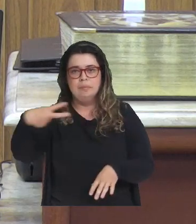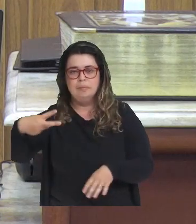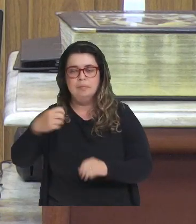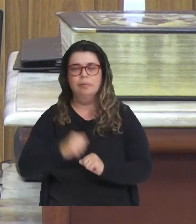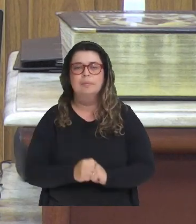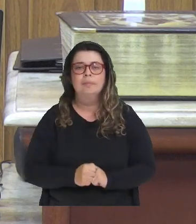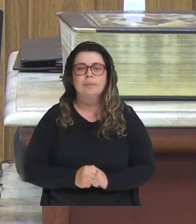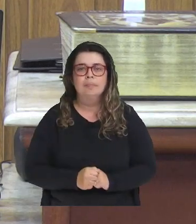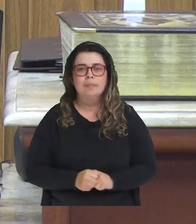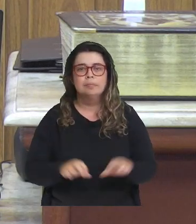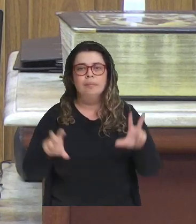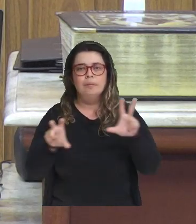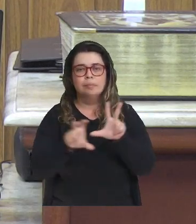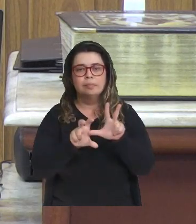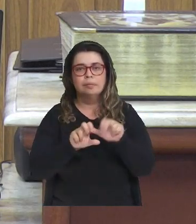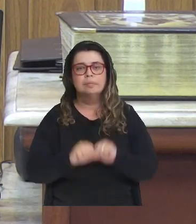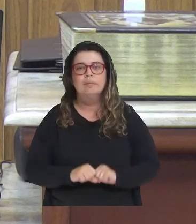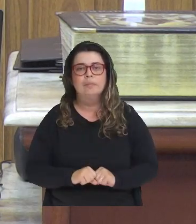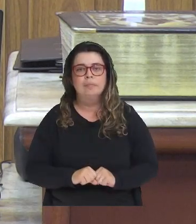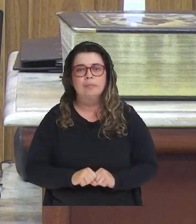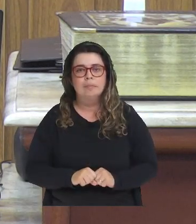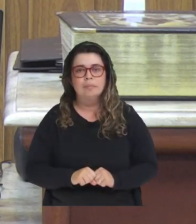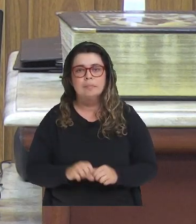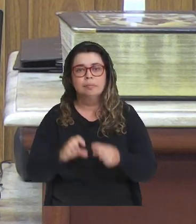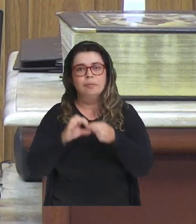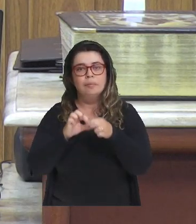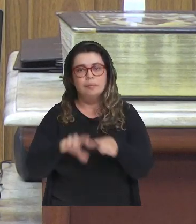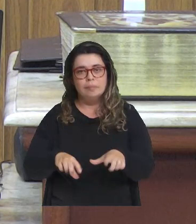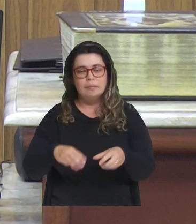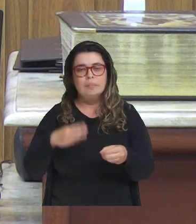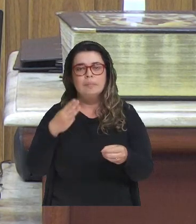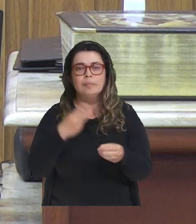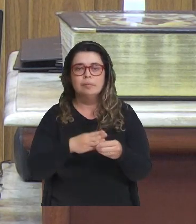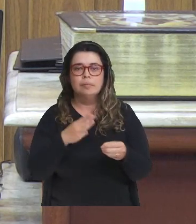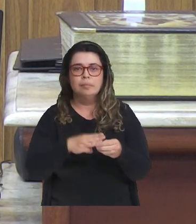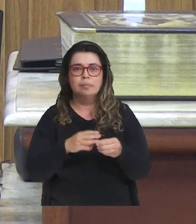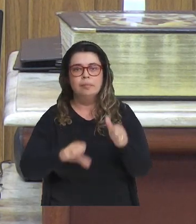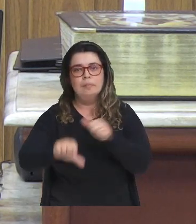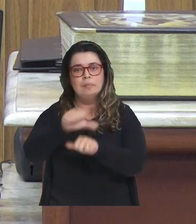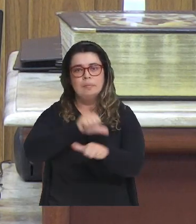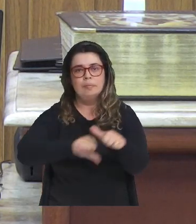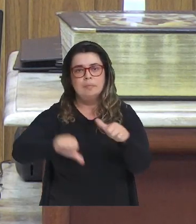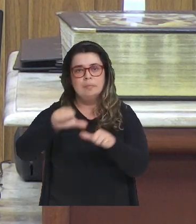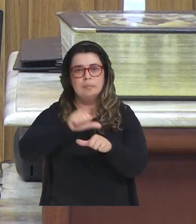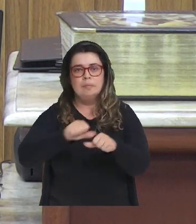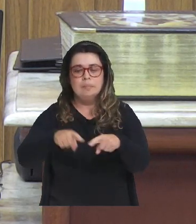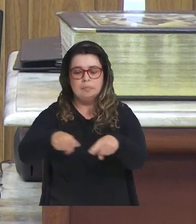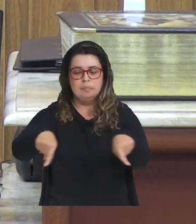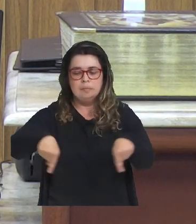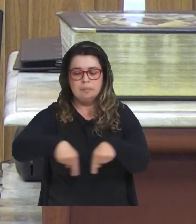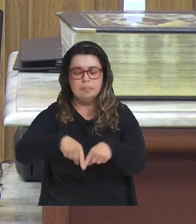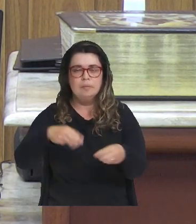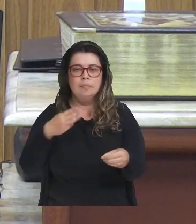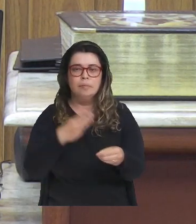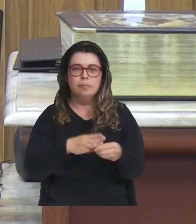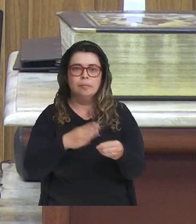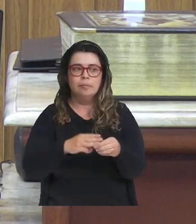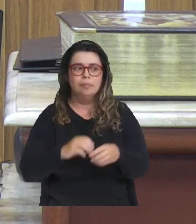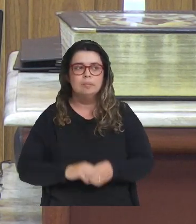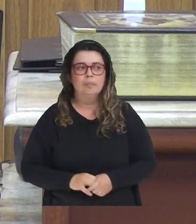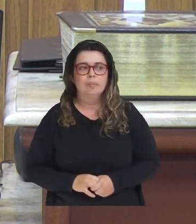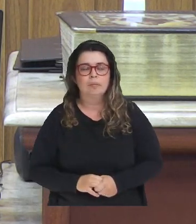132/2022 do Poder Executivo. Autoriza o município a permutar uma área pertencente ao município